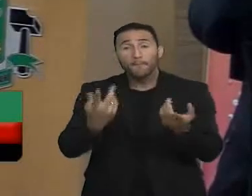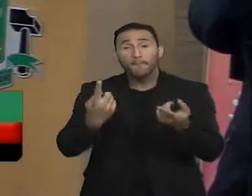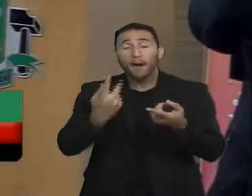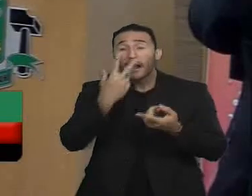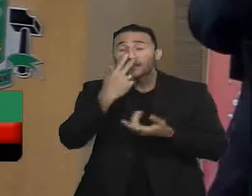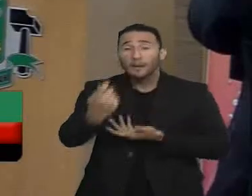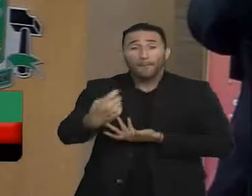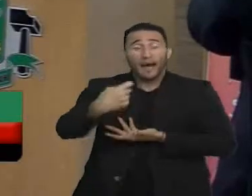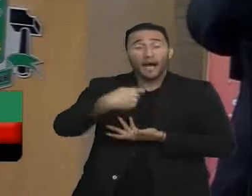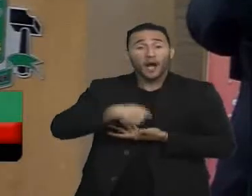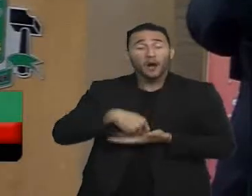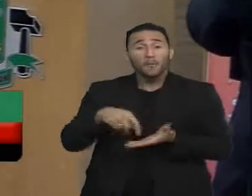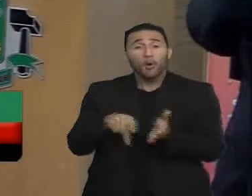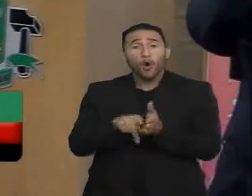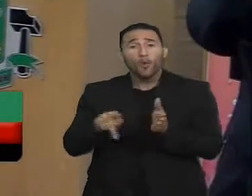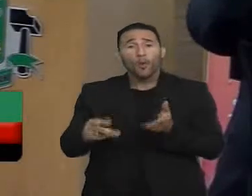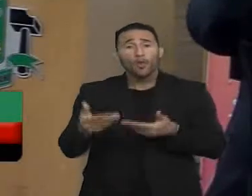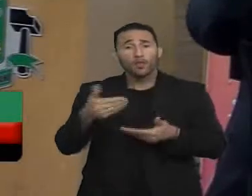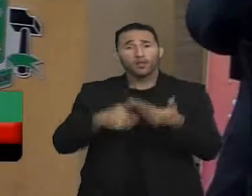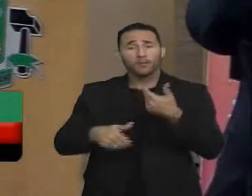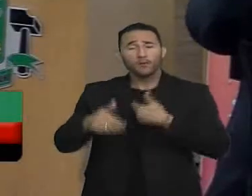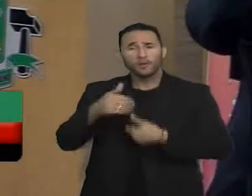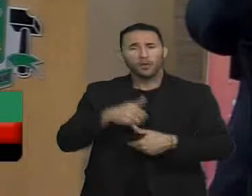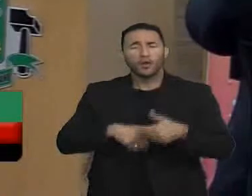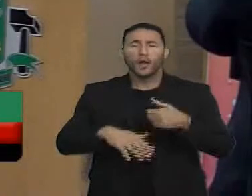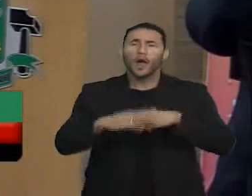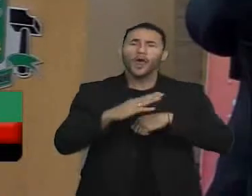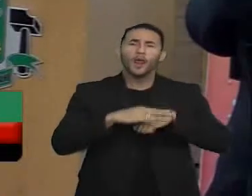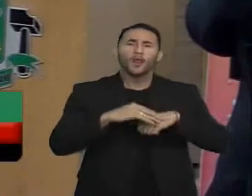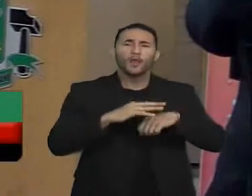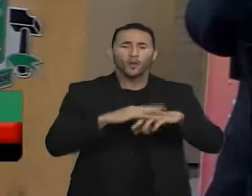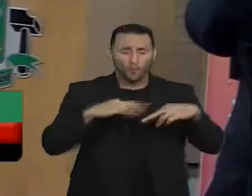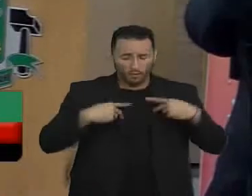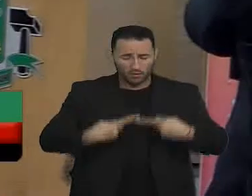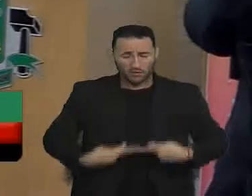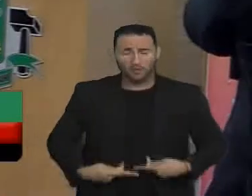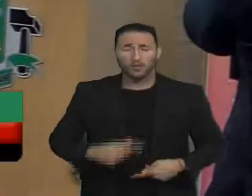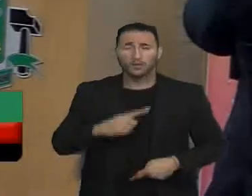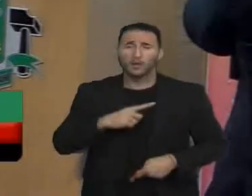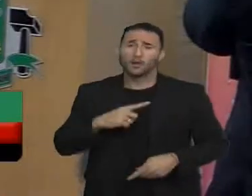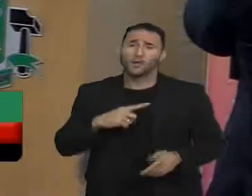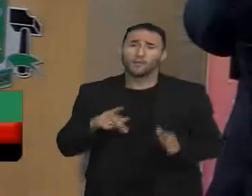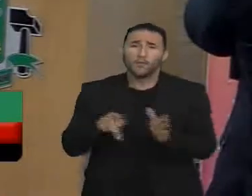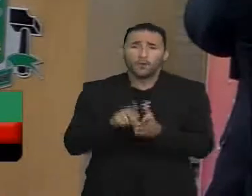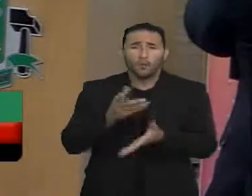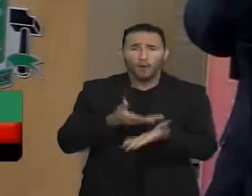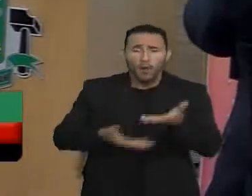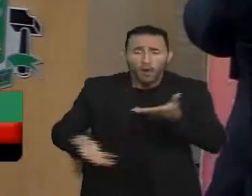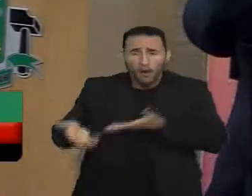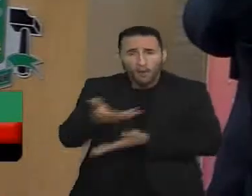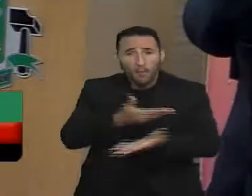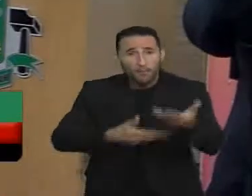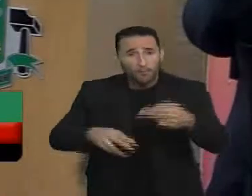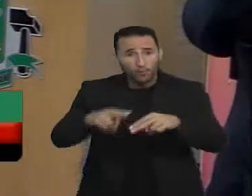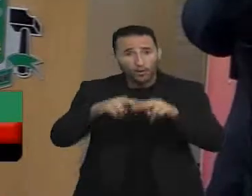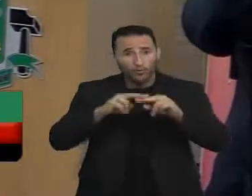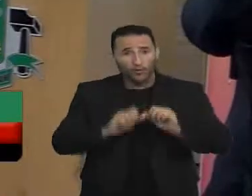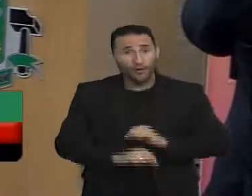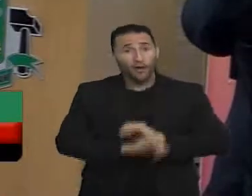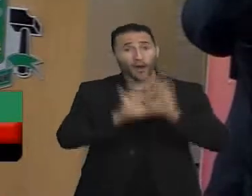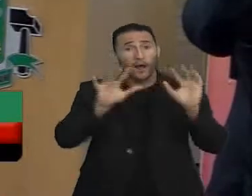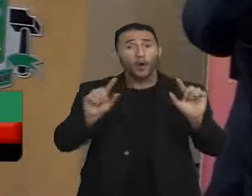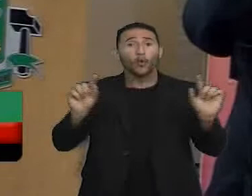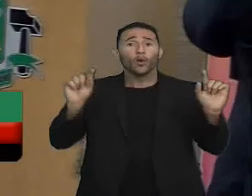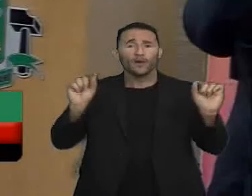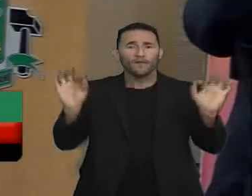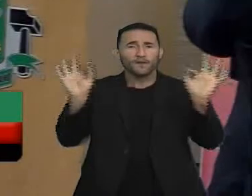e a humanização que ele tem com o próximo. Então, César, eu quero deixar claro aqui a minha felicidade de